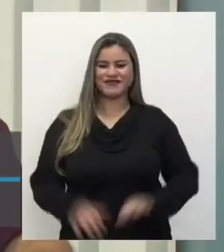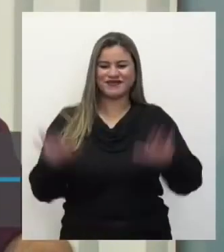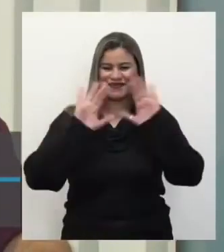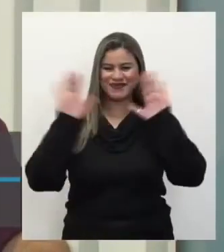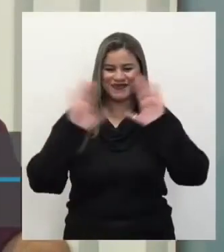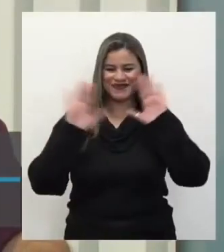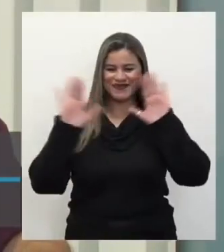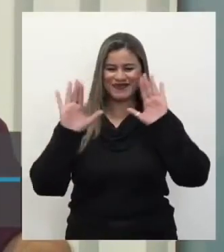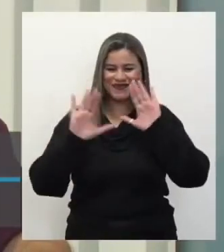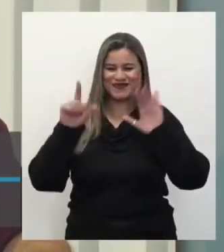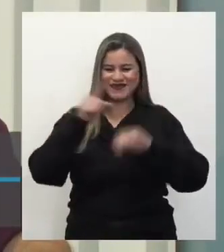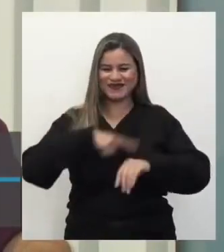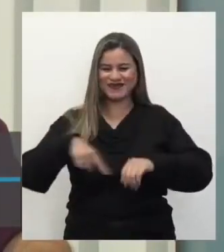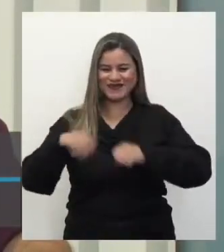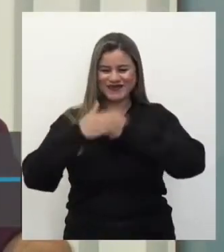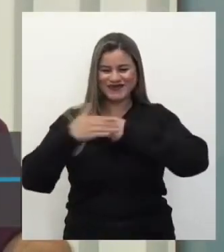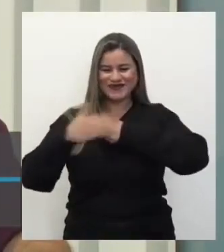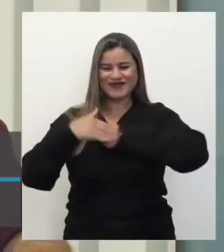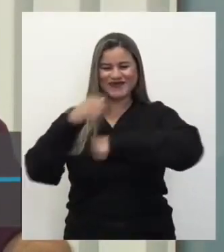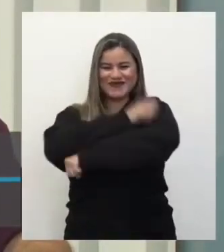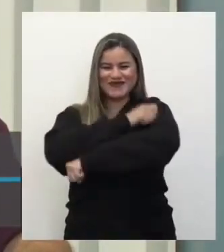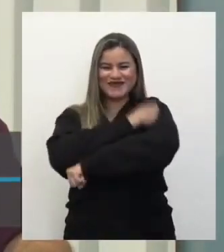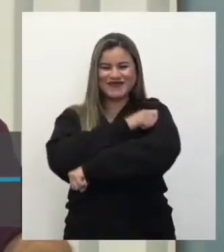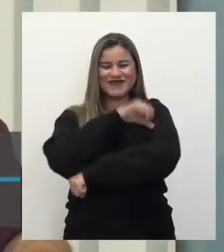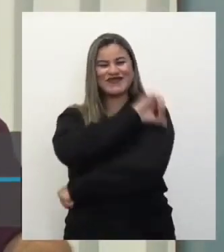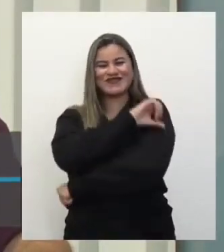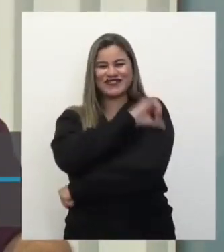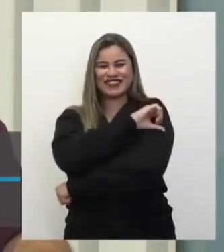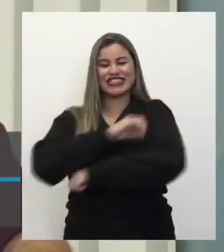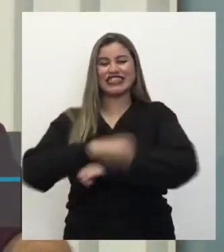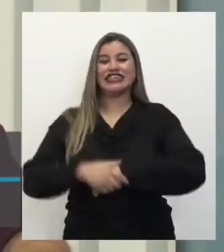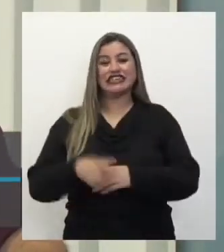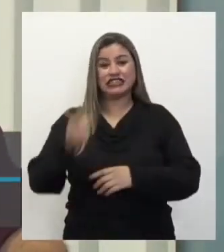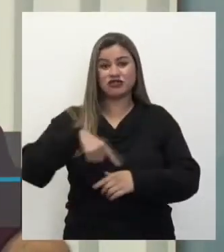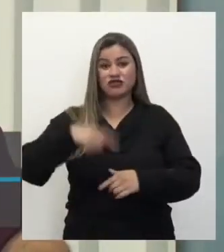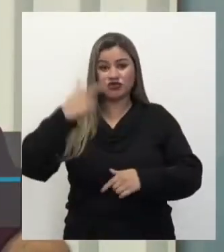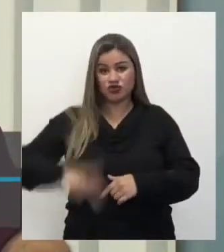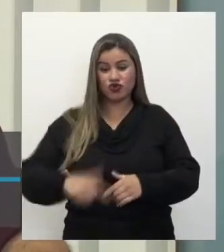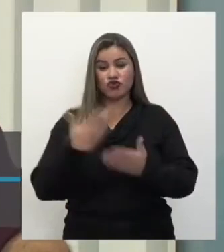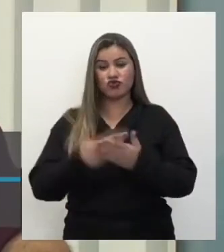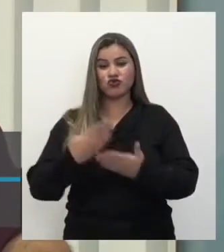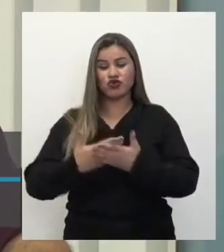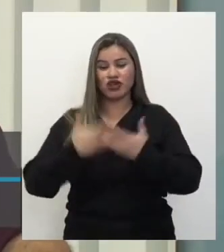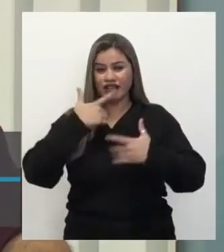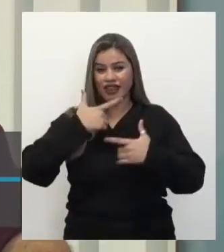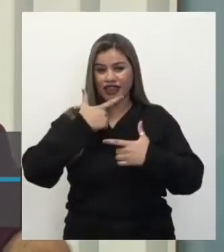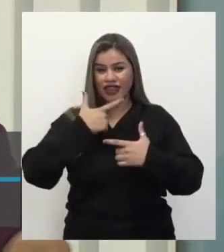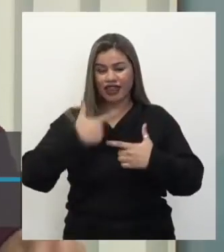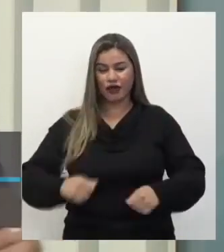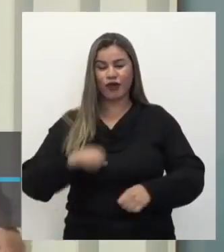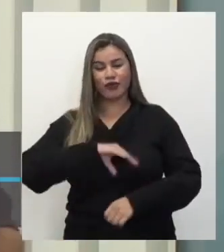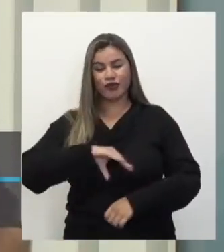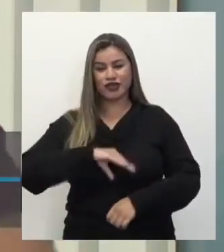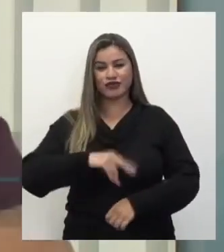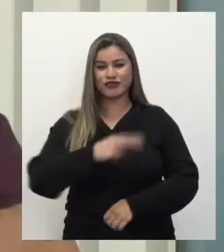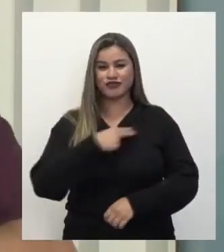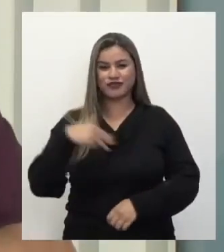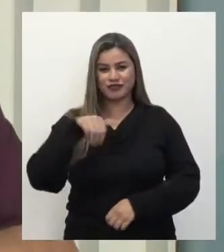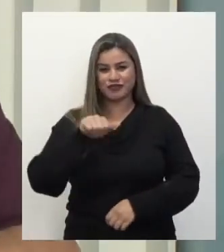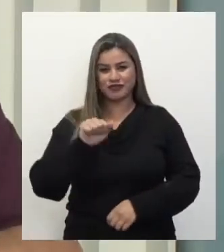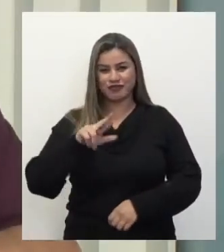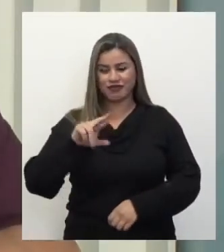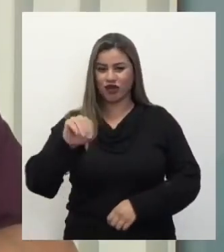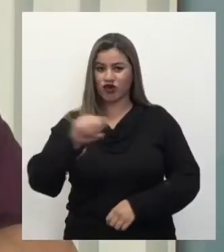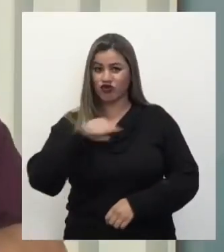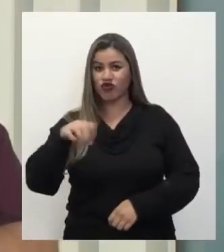Olá, queridíssimos alunos do nono ano do Ensino Fundamental. Estamos aqui mais uma vez para mais uma aula de língua portuguesa. Eu sou o professor Mauro, já me